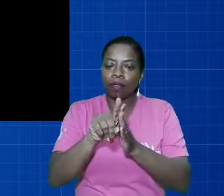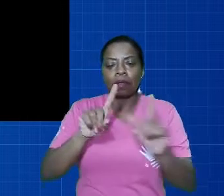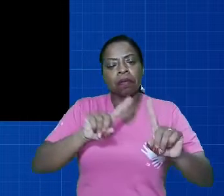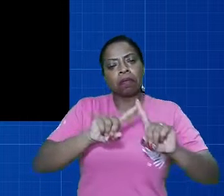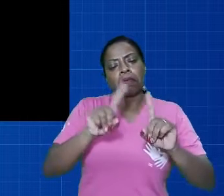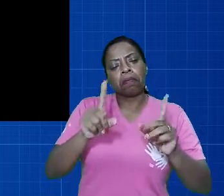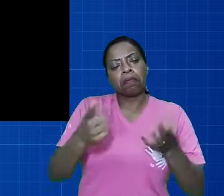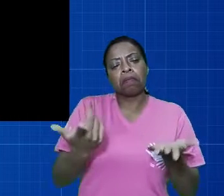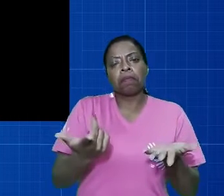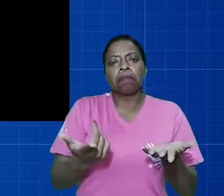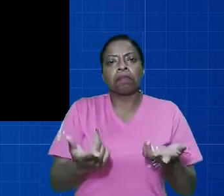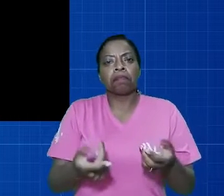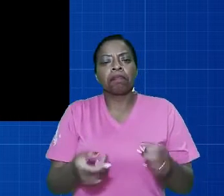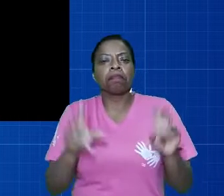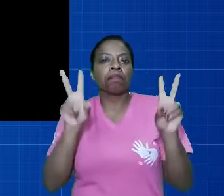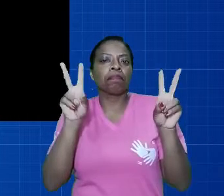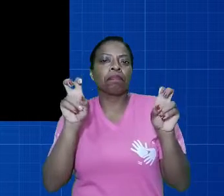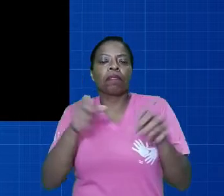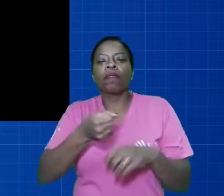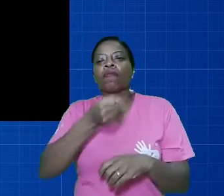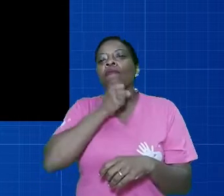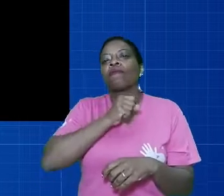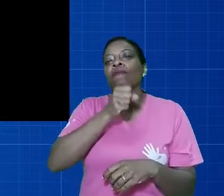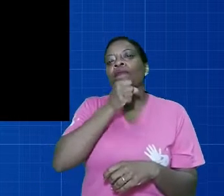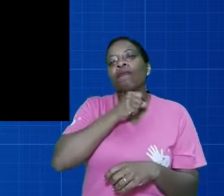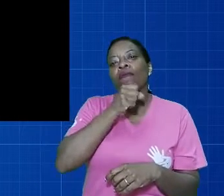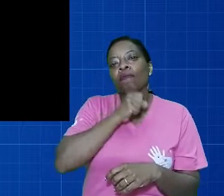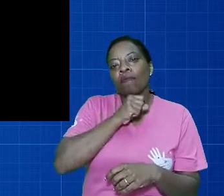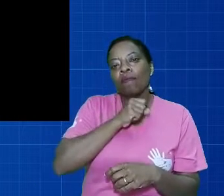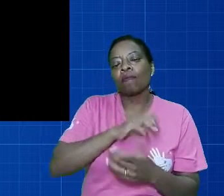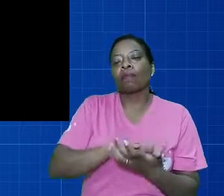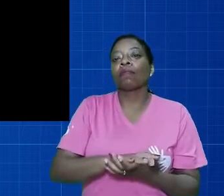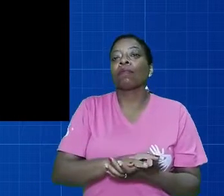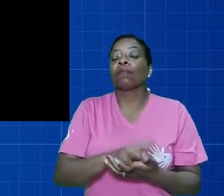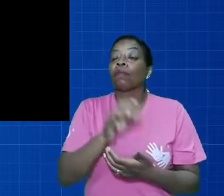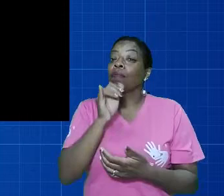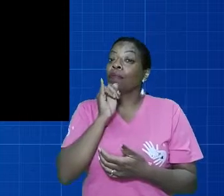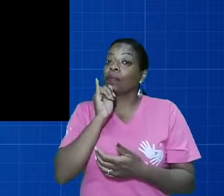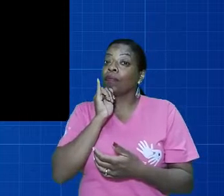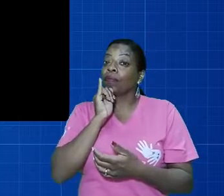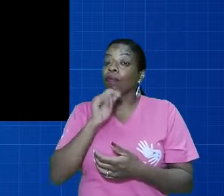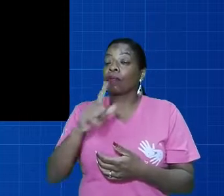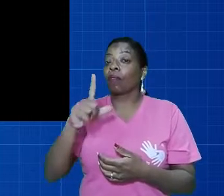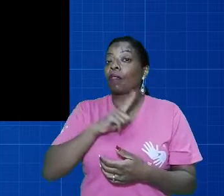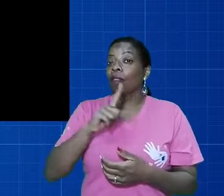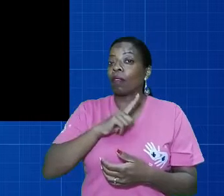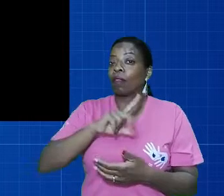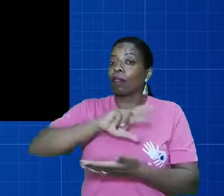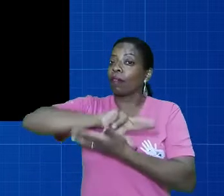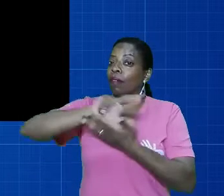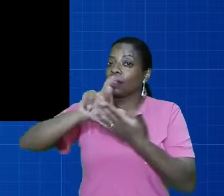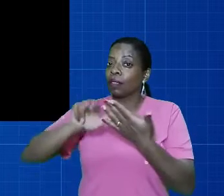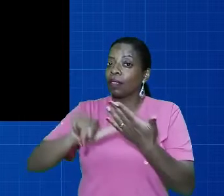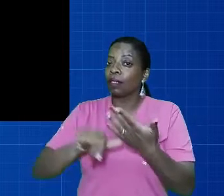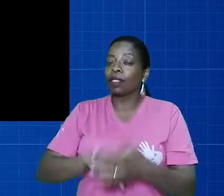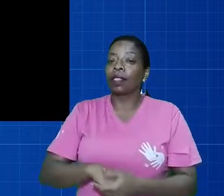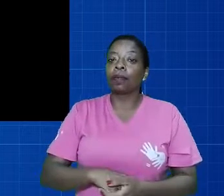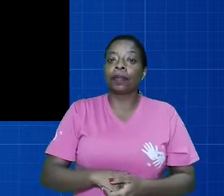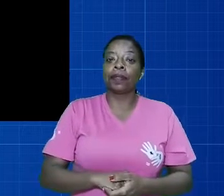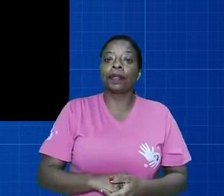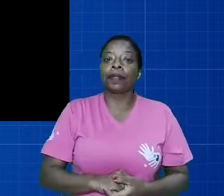fazer essa provocação mesmo, porque as questões que eu vou trazer aqui, elas não são novas, né, nenhuma delas é algo, né, extremamente